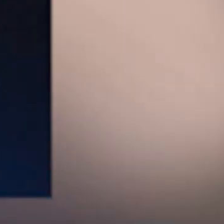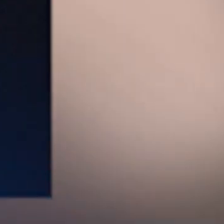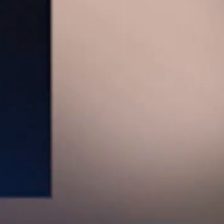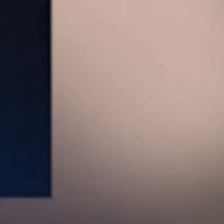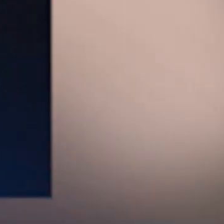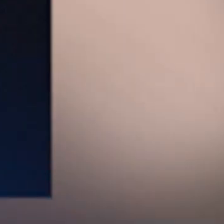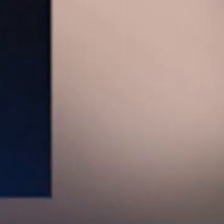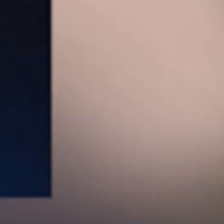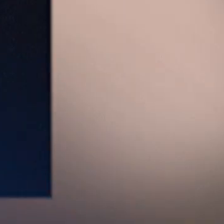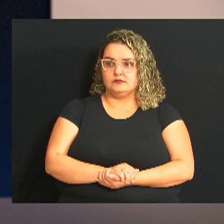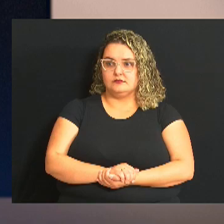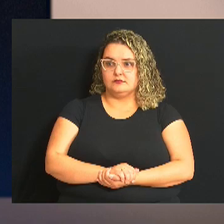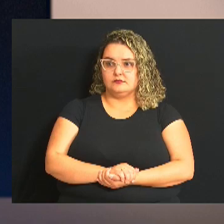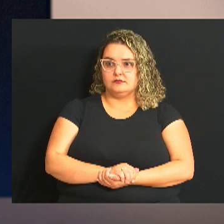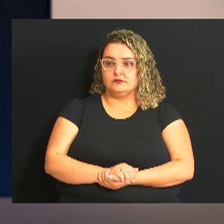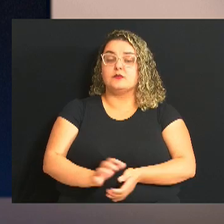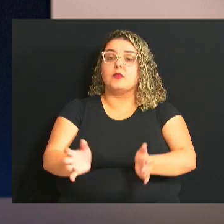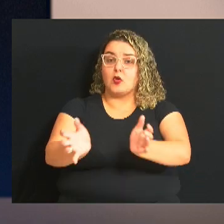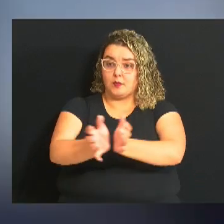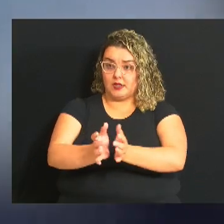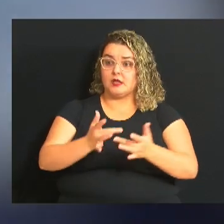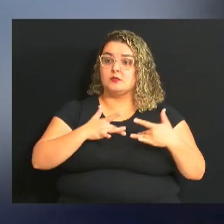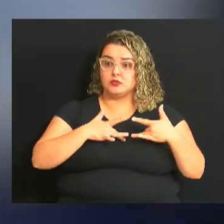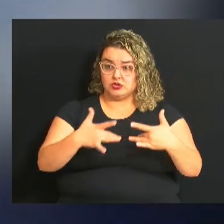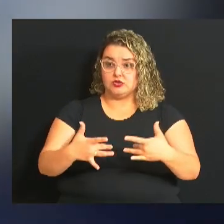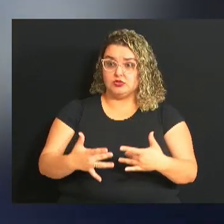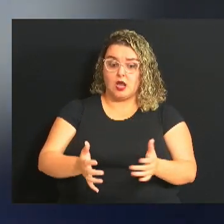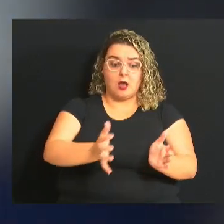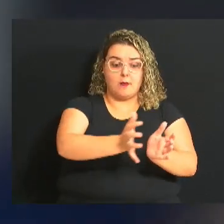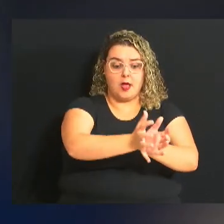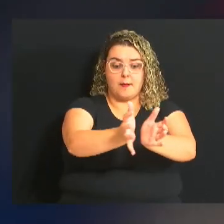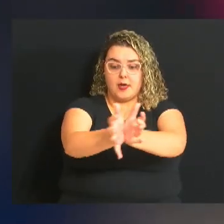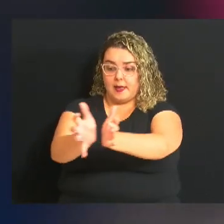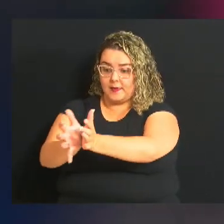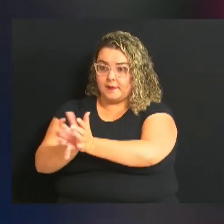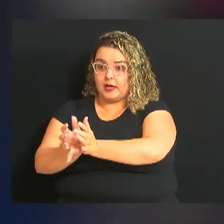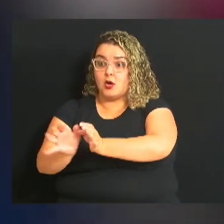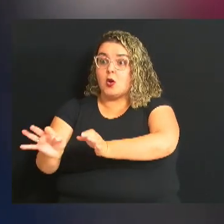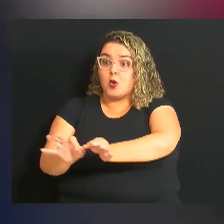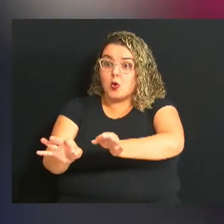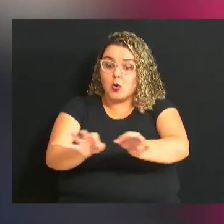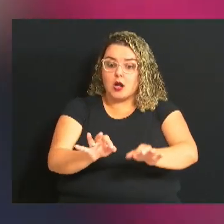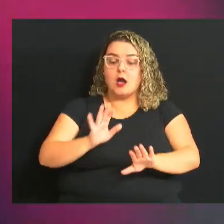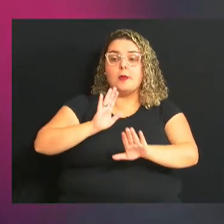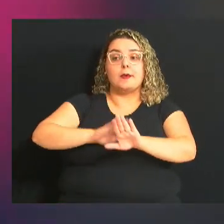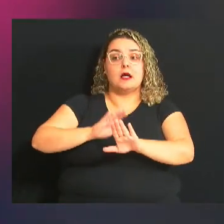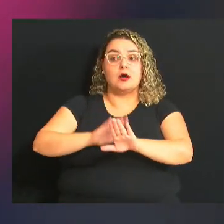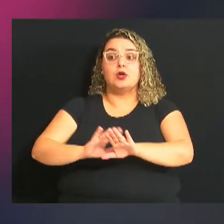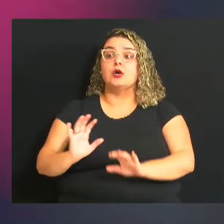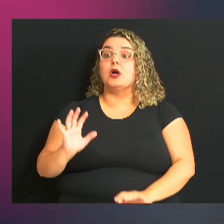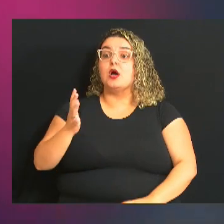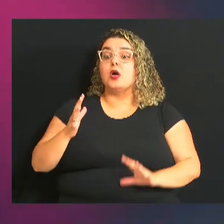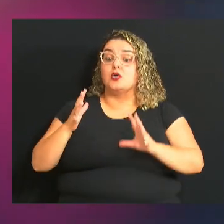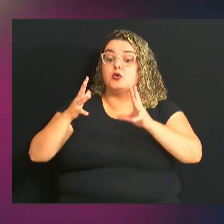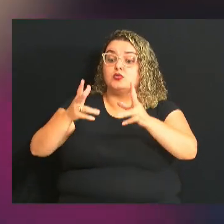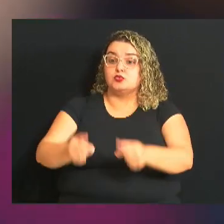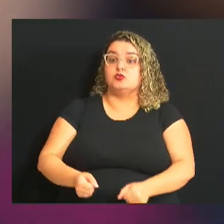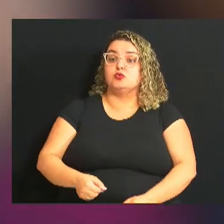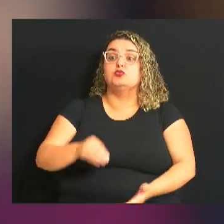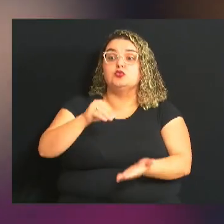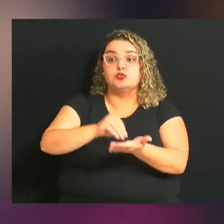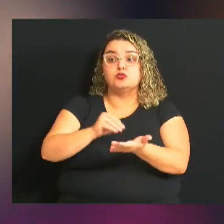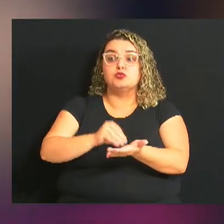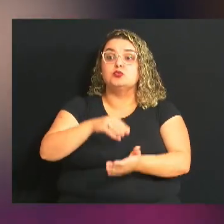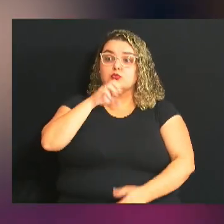Uma equipe de voluntários, dividida em times, organiza tudo para a ação, que acontece em todo último sábado do